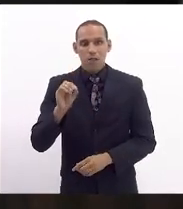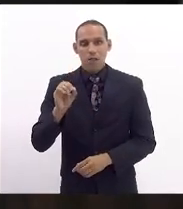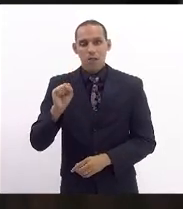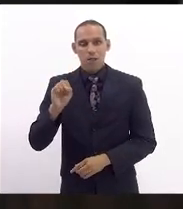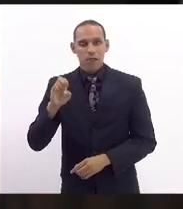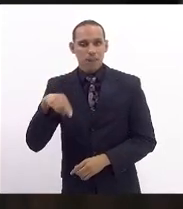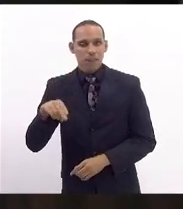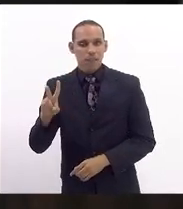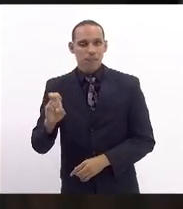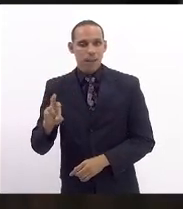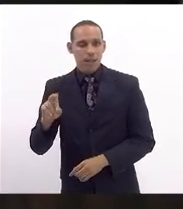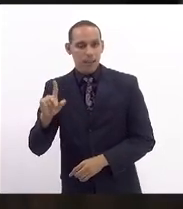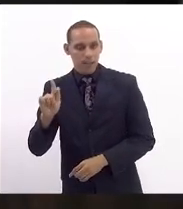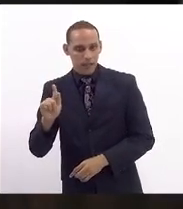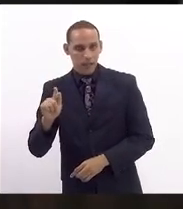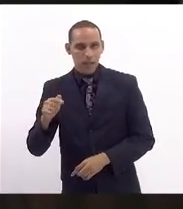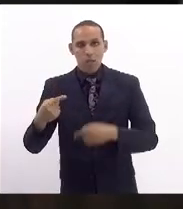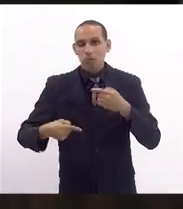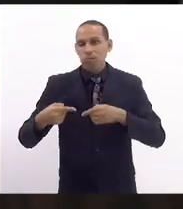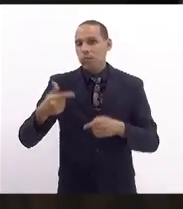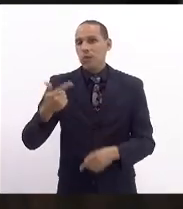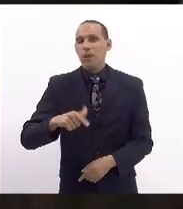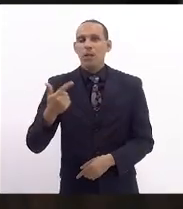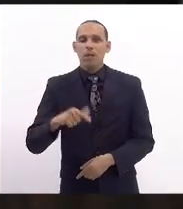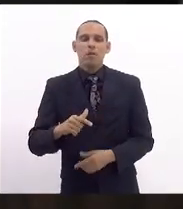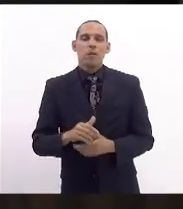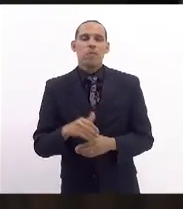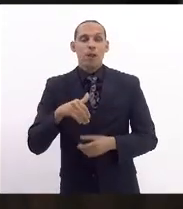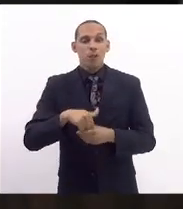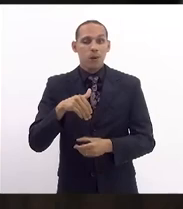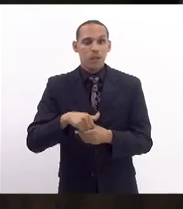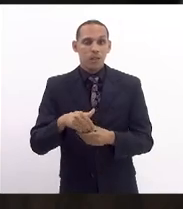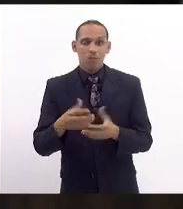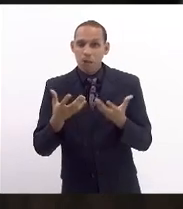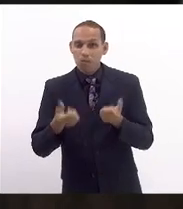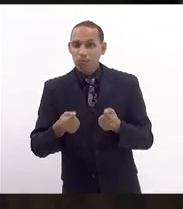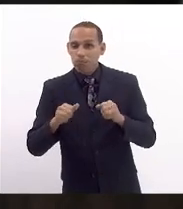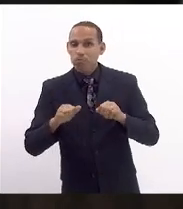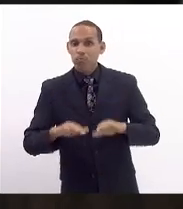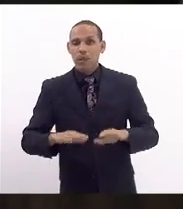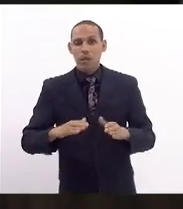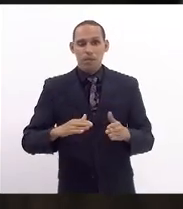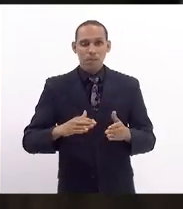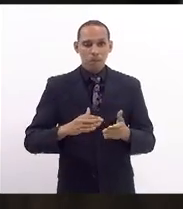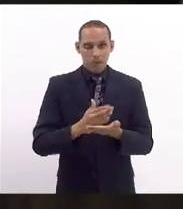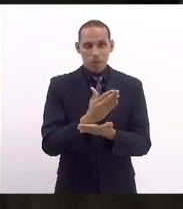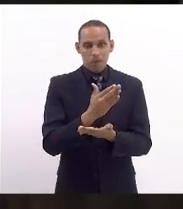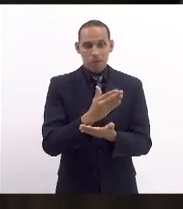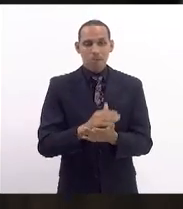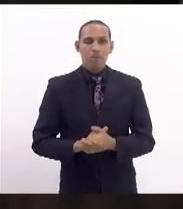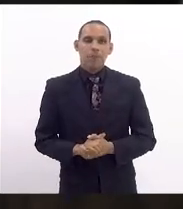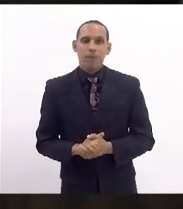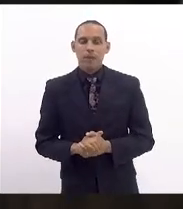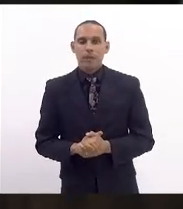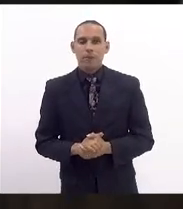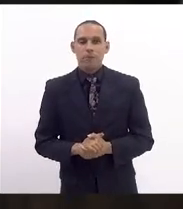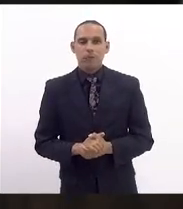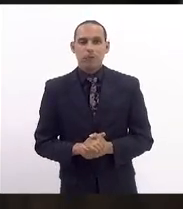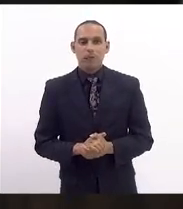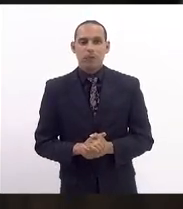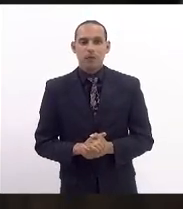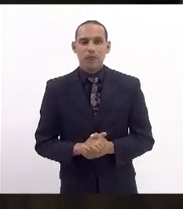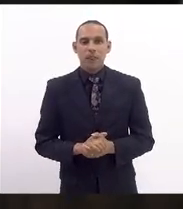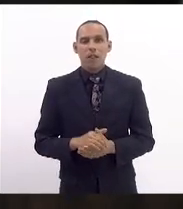Reis em discussão na vida que quer discutir saída da depressão em votação se eu te que a prova parece como estão aprovada vai à promulgação